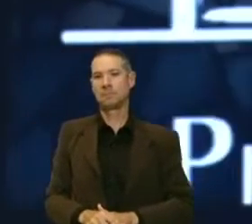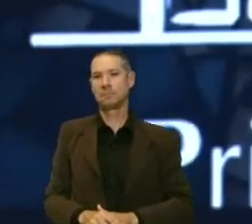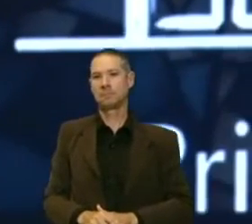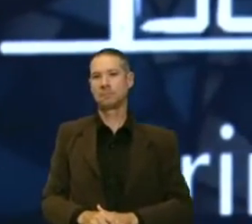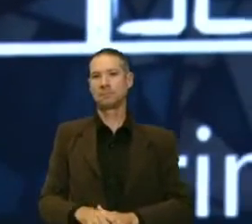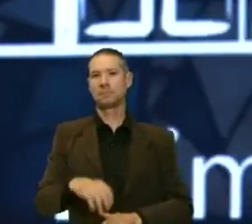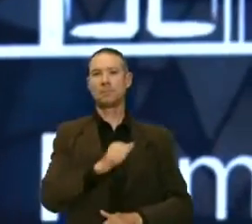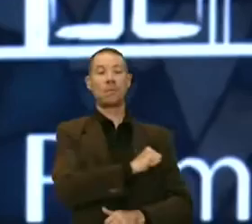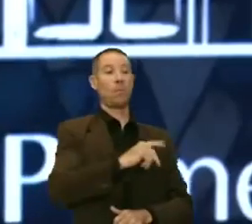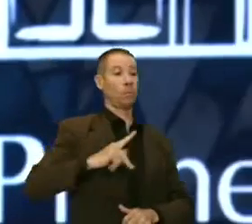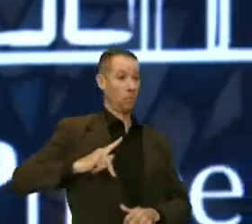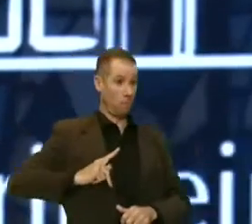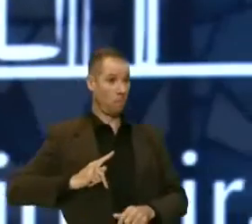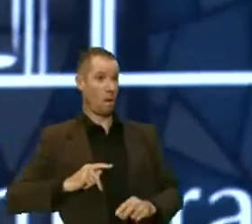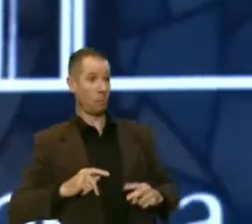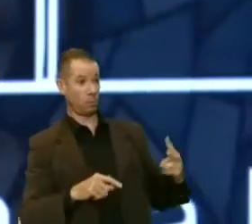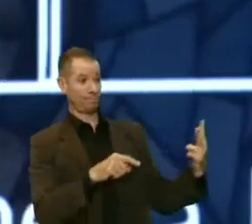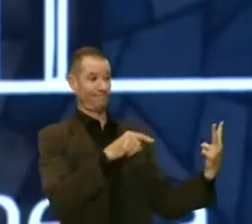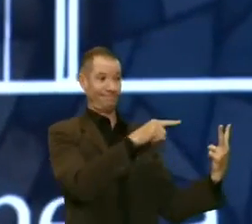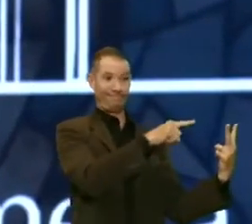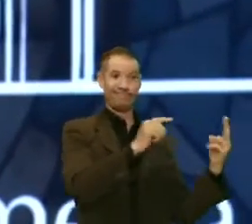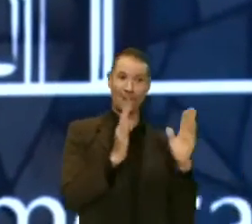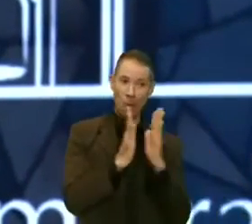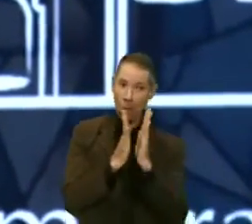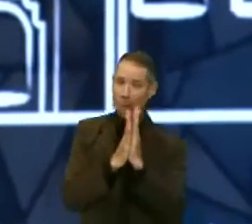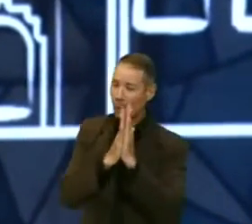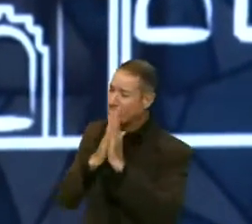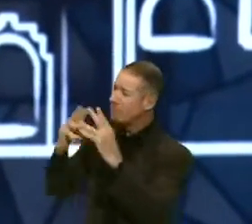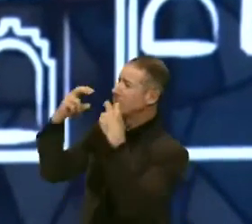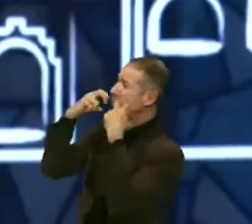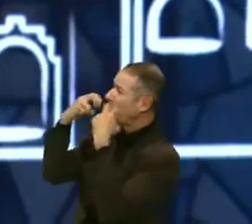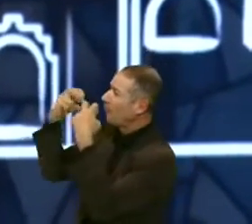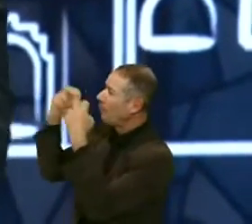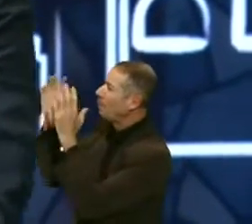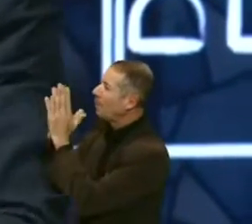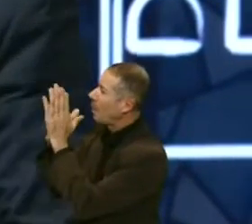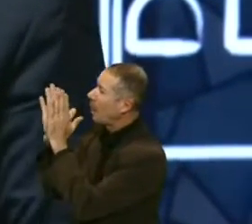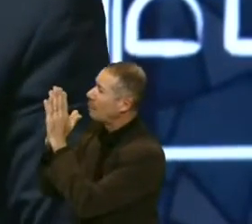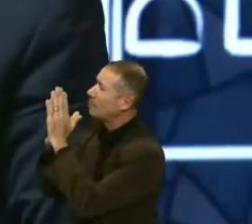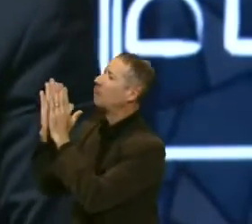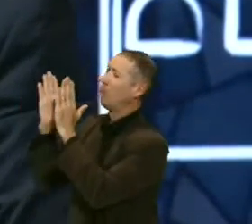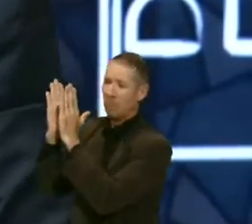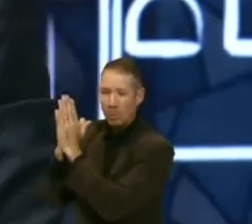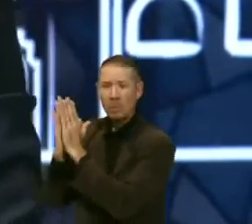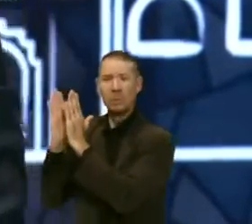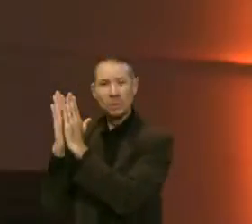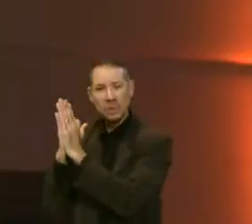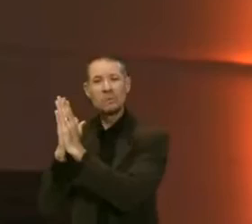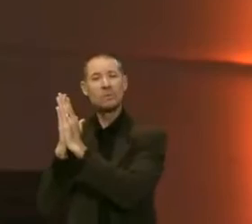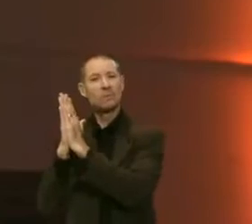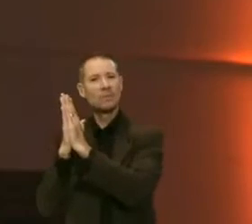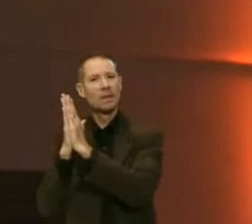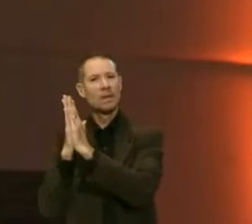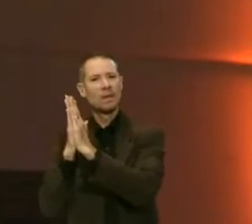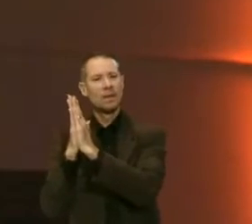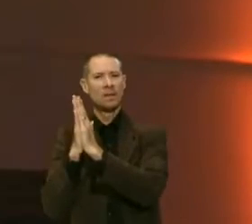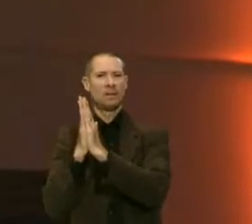O apóstolo Paulo estava ali clamando, orando. Ele não estava